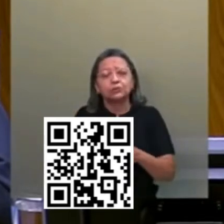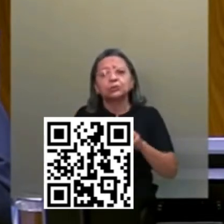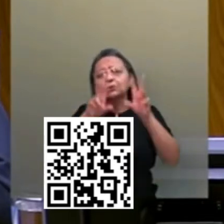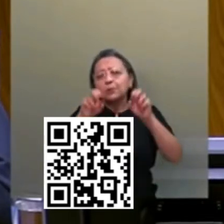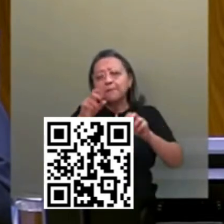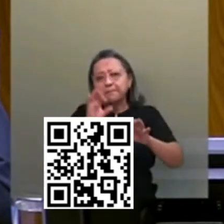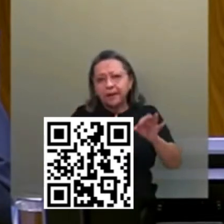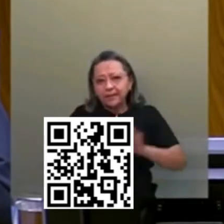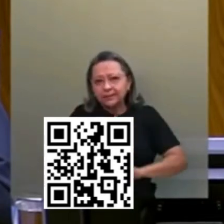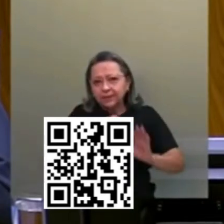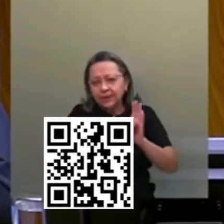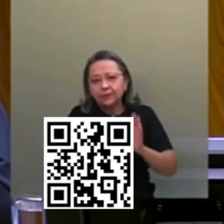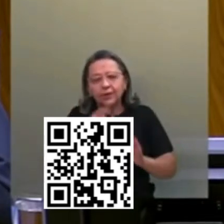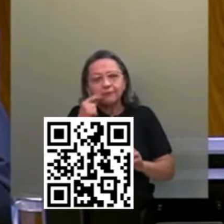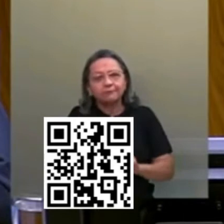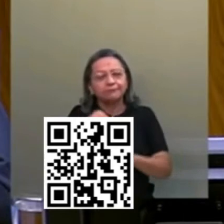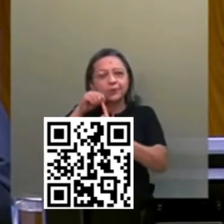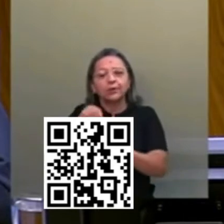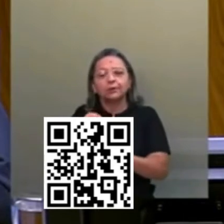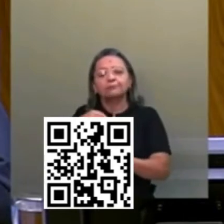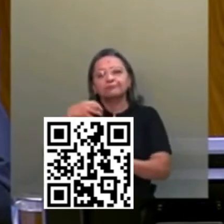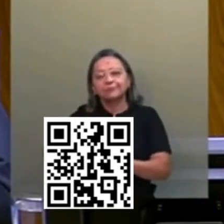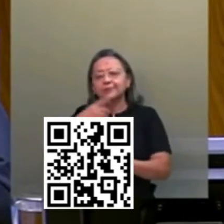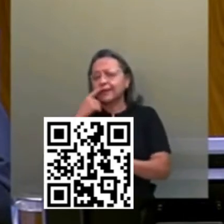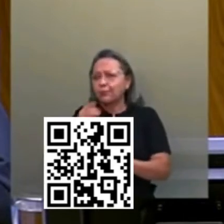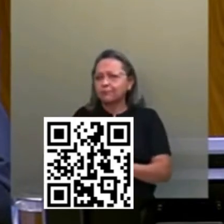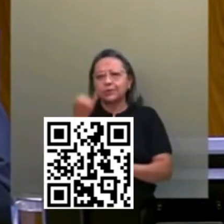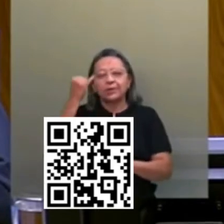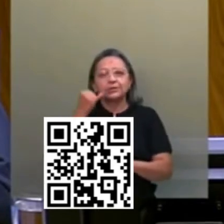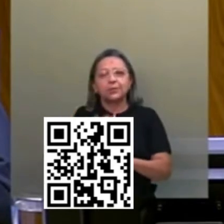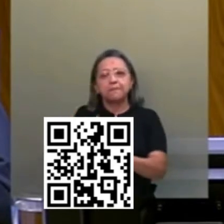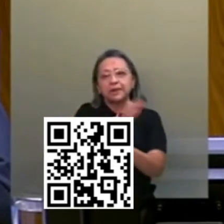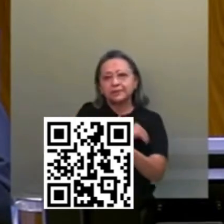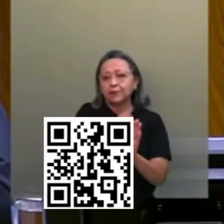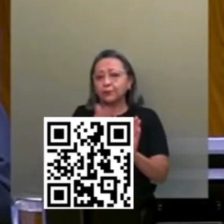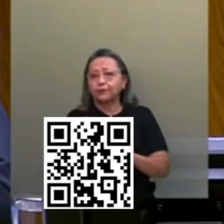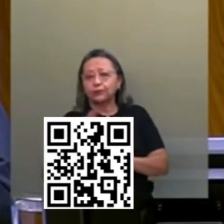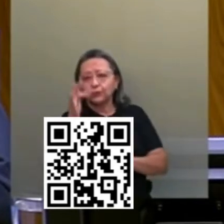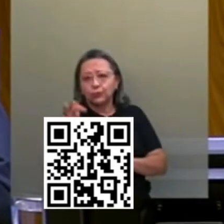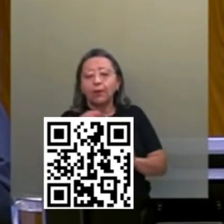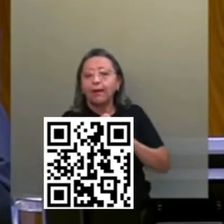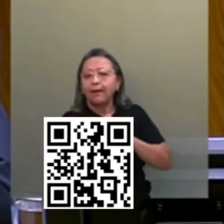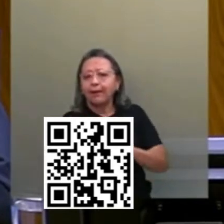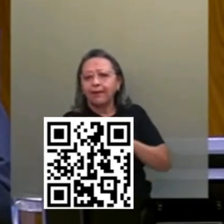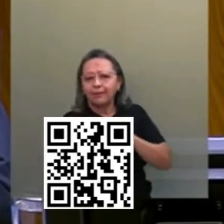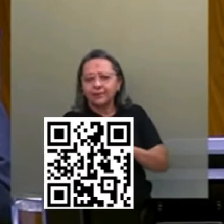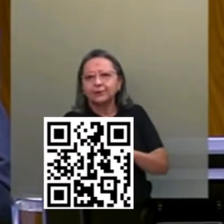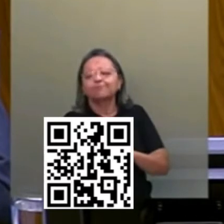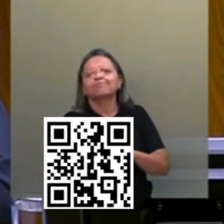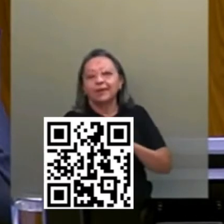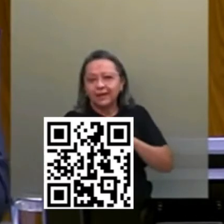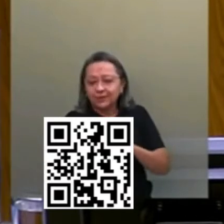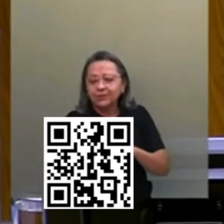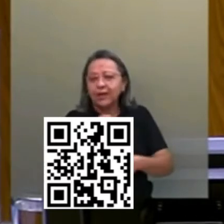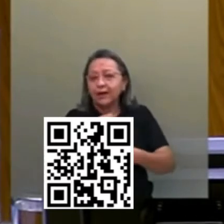planejamento, eu quero pensar um ponto que considero ser a ponte entre passado e futuro. A educação. A educação